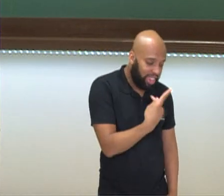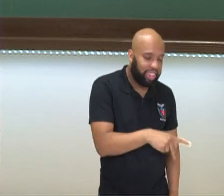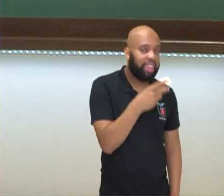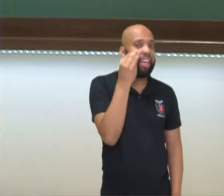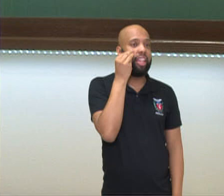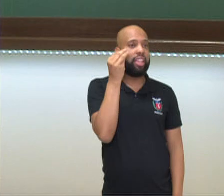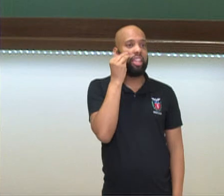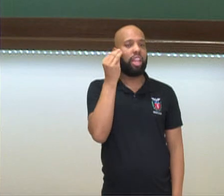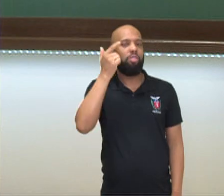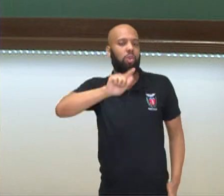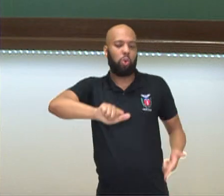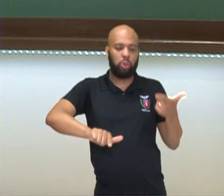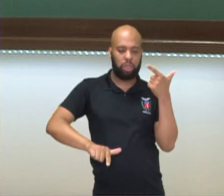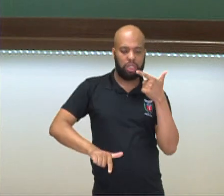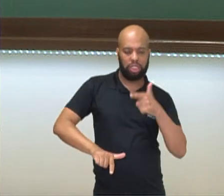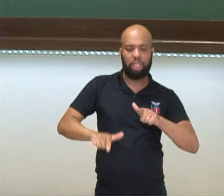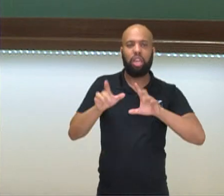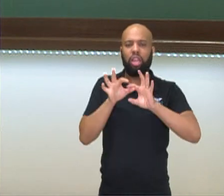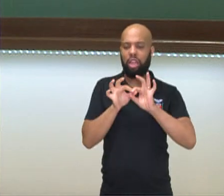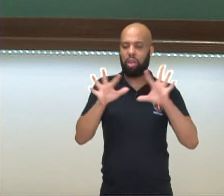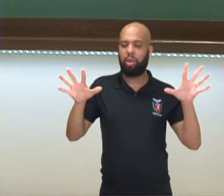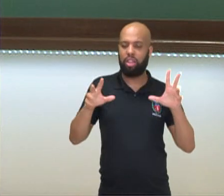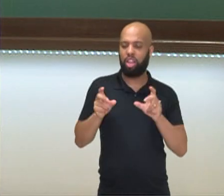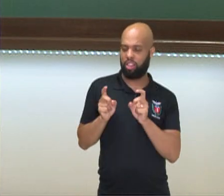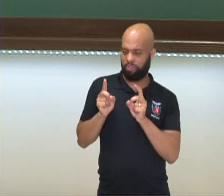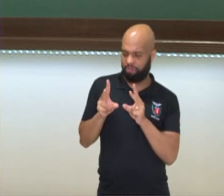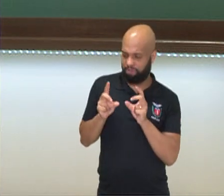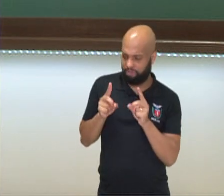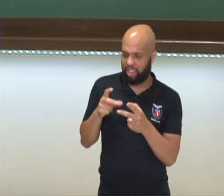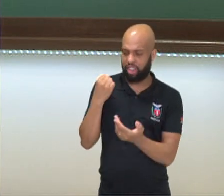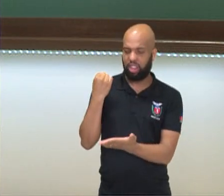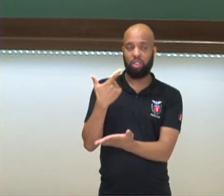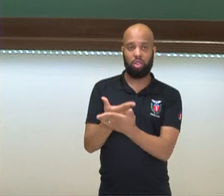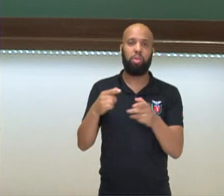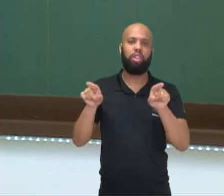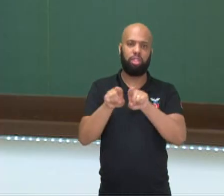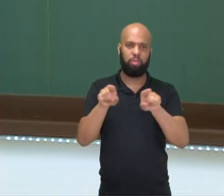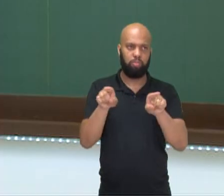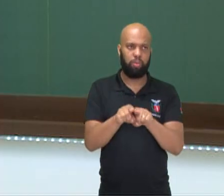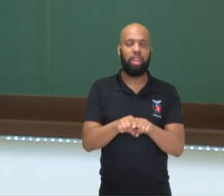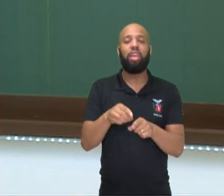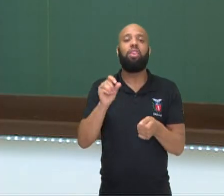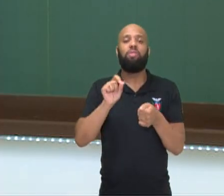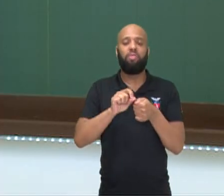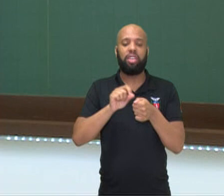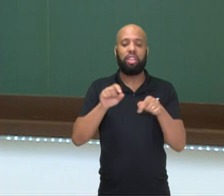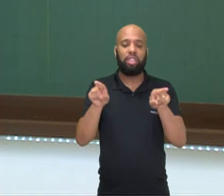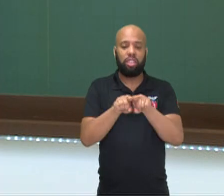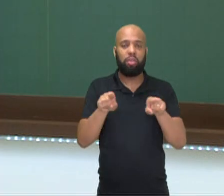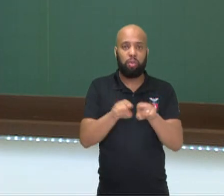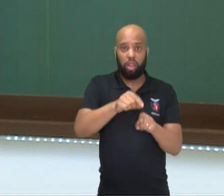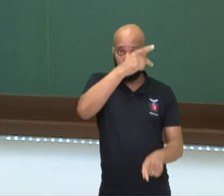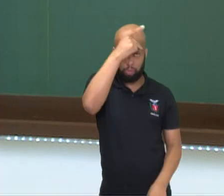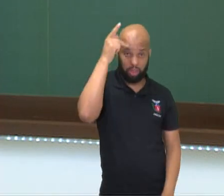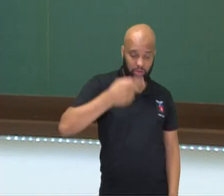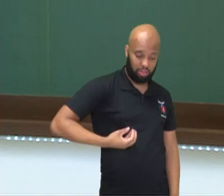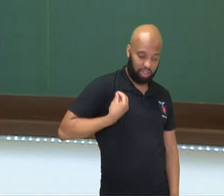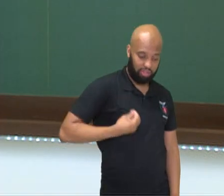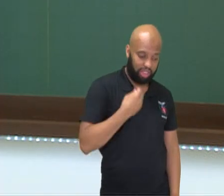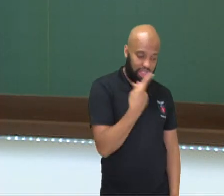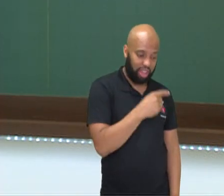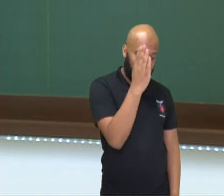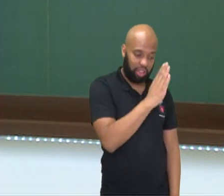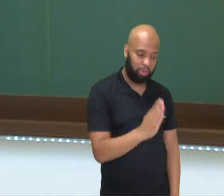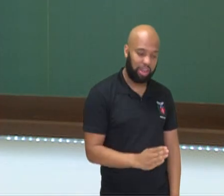ganhar uma liberdade comercial maior, vão fazer com que a tentativa desses colonos conseguirem